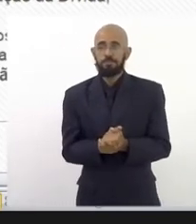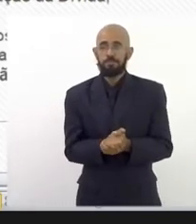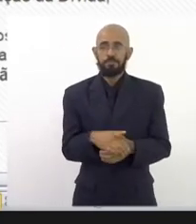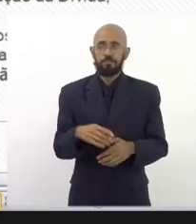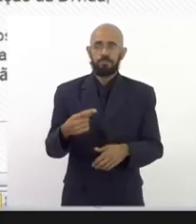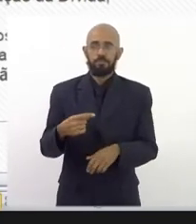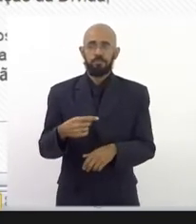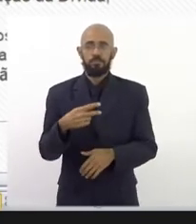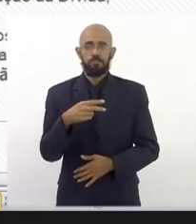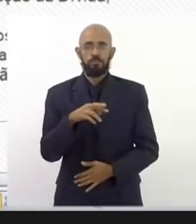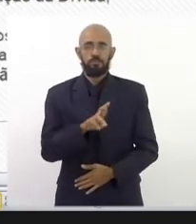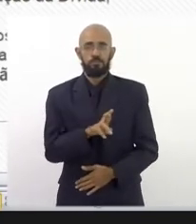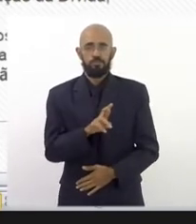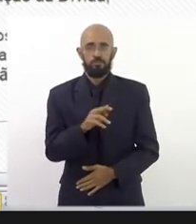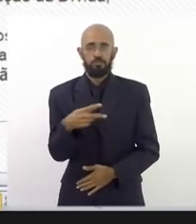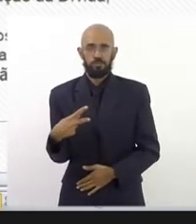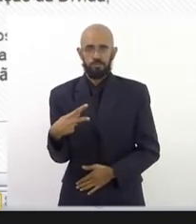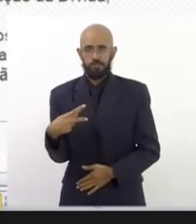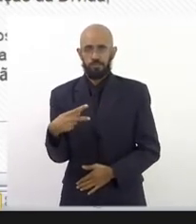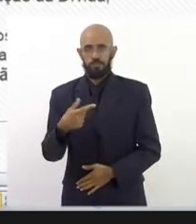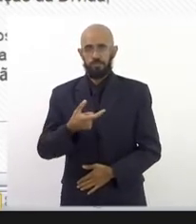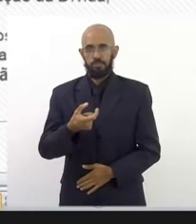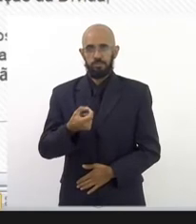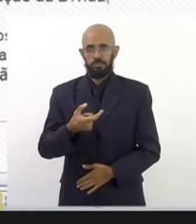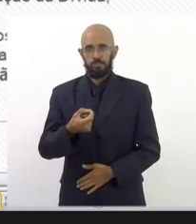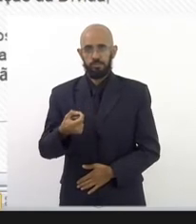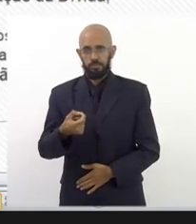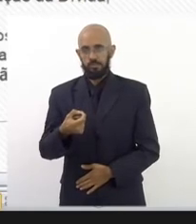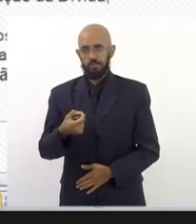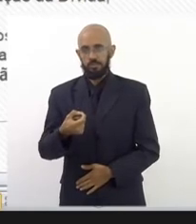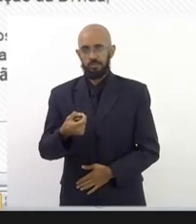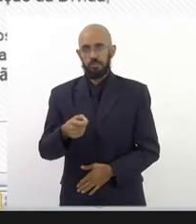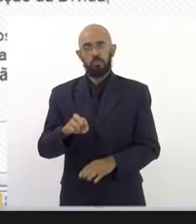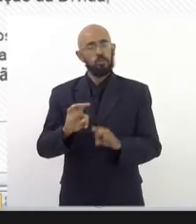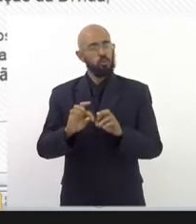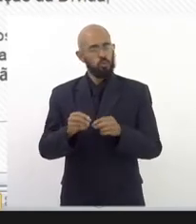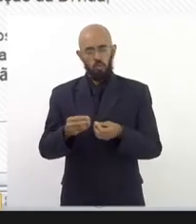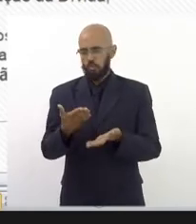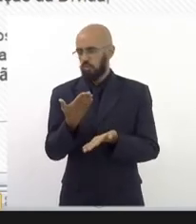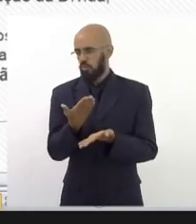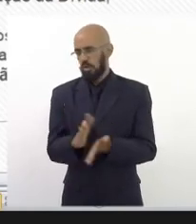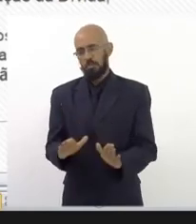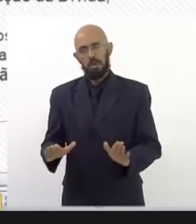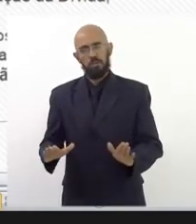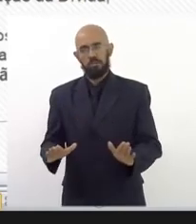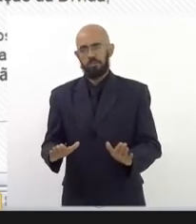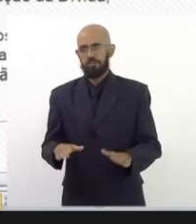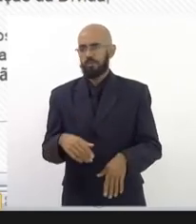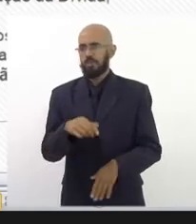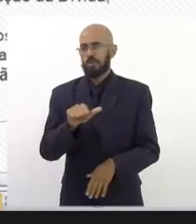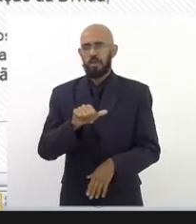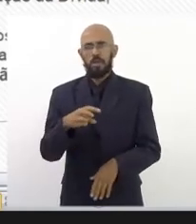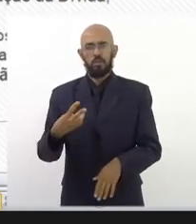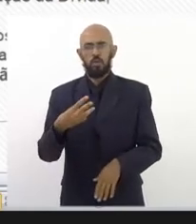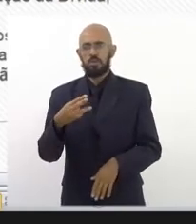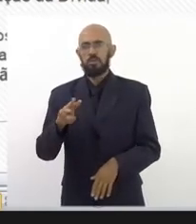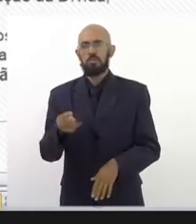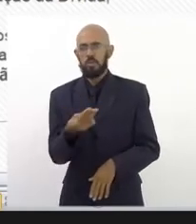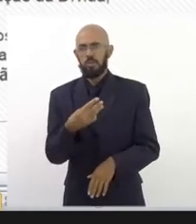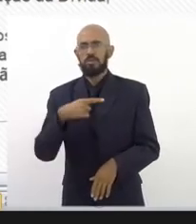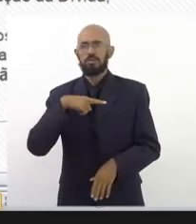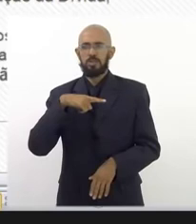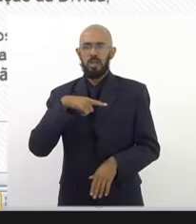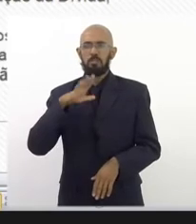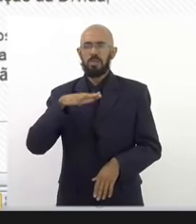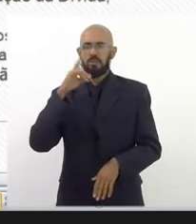o RP de 2020... foi todo liquidado, tem 14 milhões que são erros de pessoal